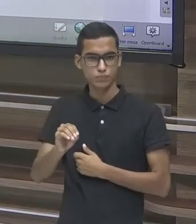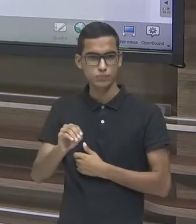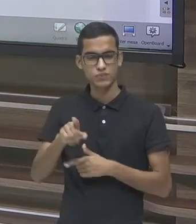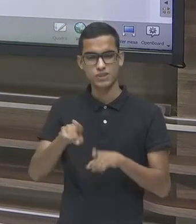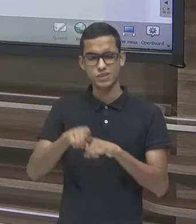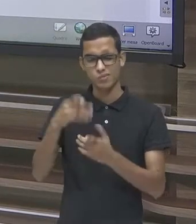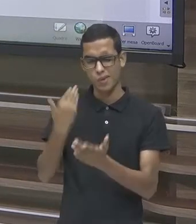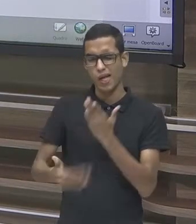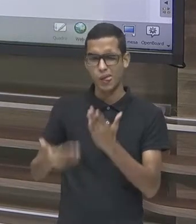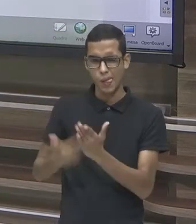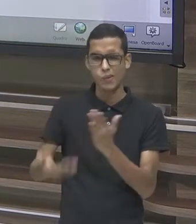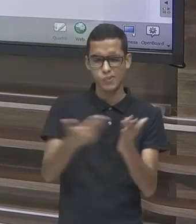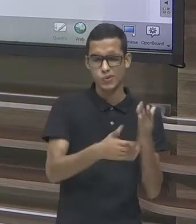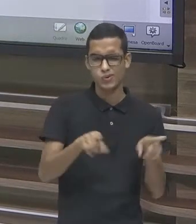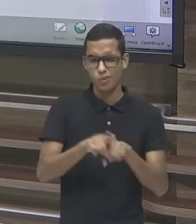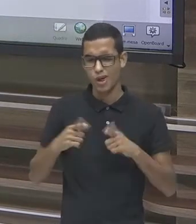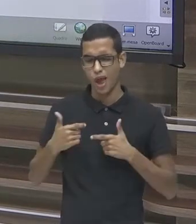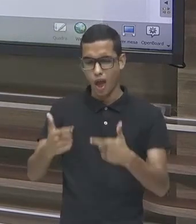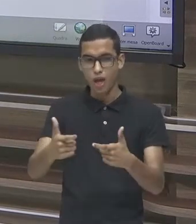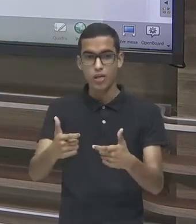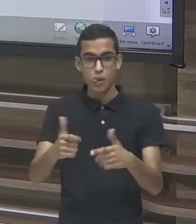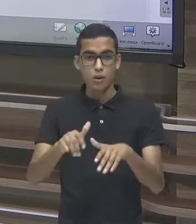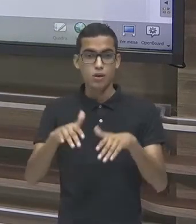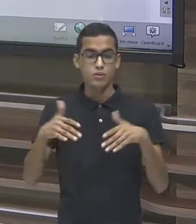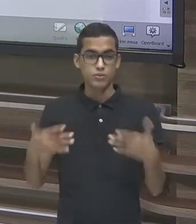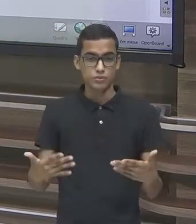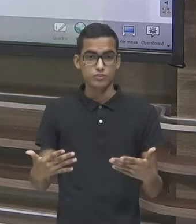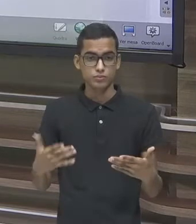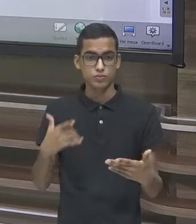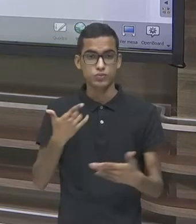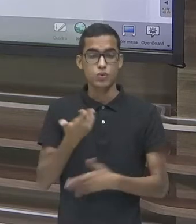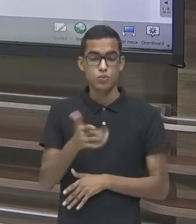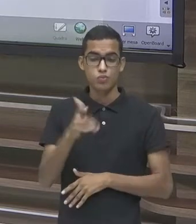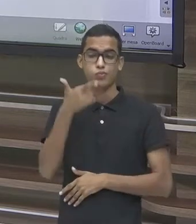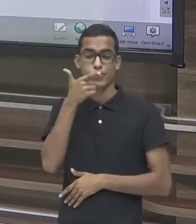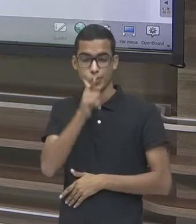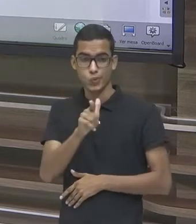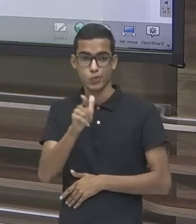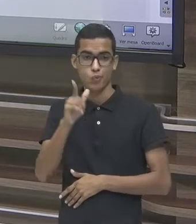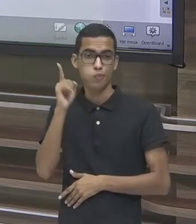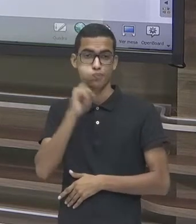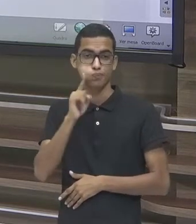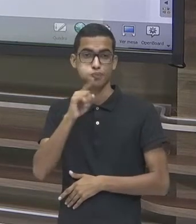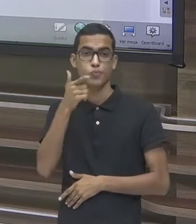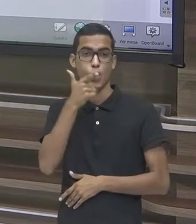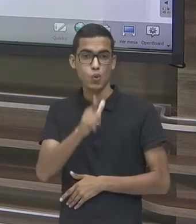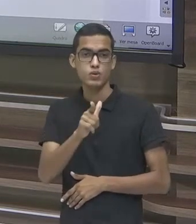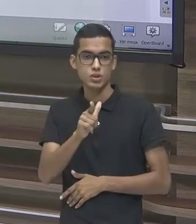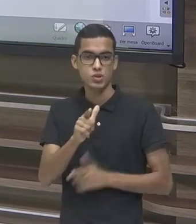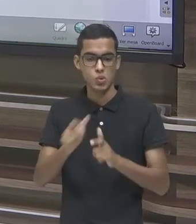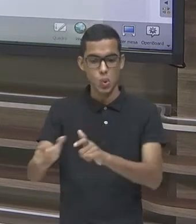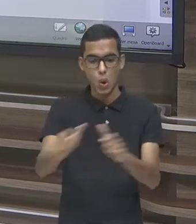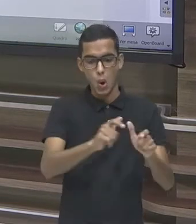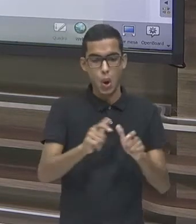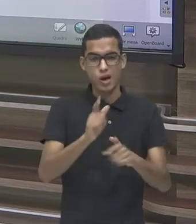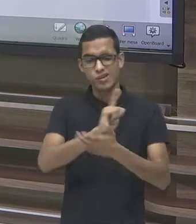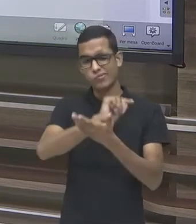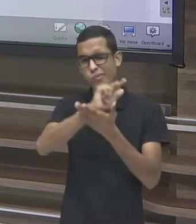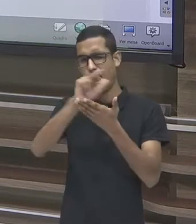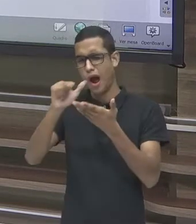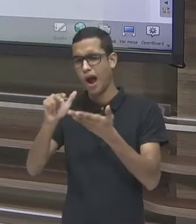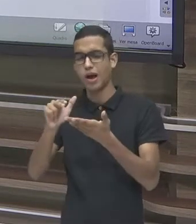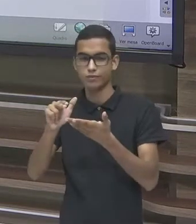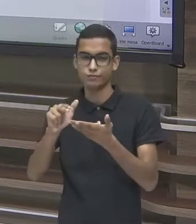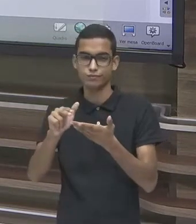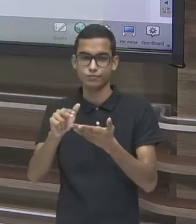território até chegar na costa oeste. Então ele atravessou, de uma ponta a outra do seu território. Então ele é banhado tanto pelo Oceano Atlântico